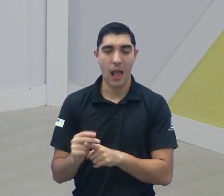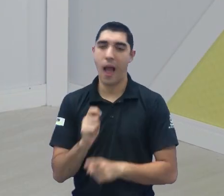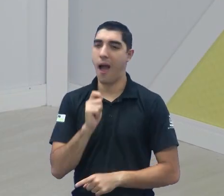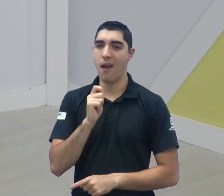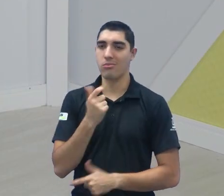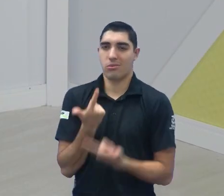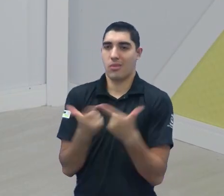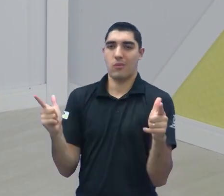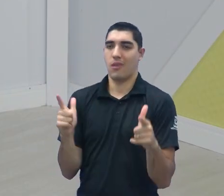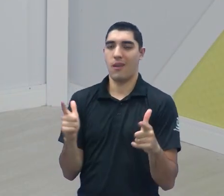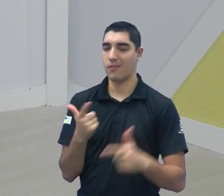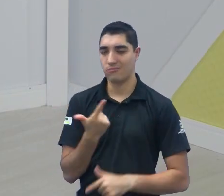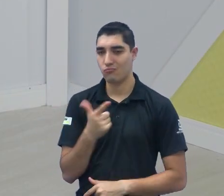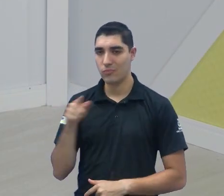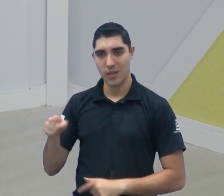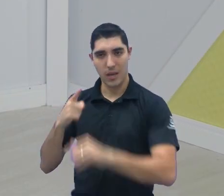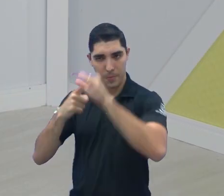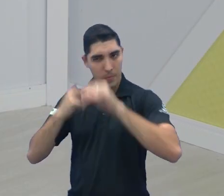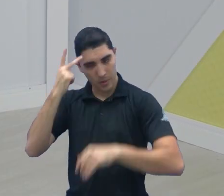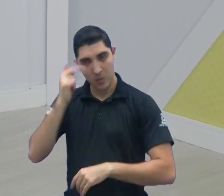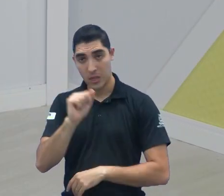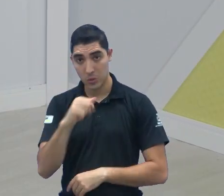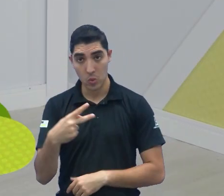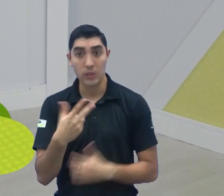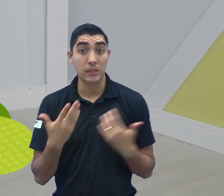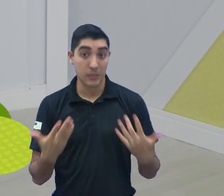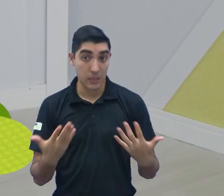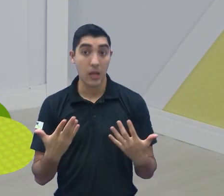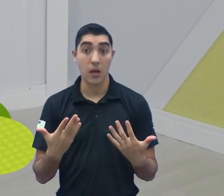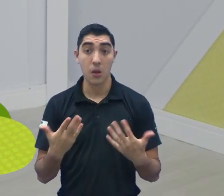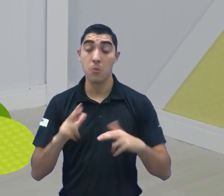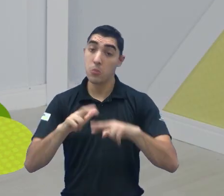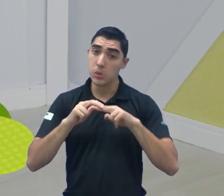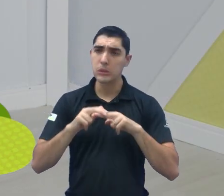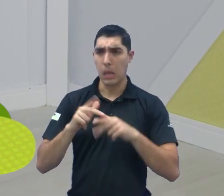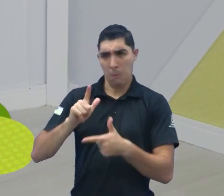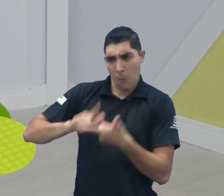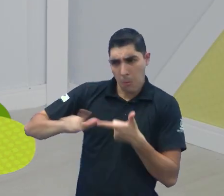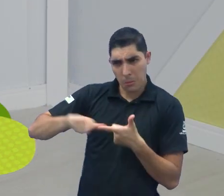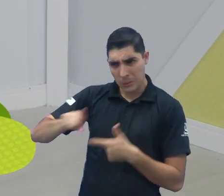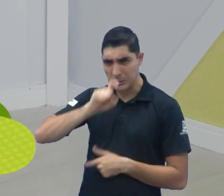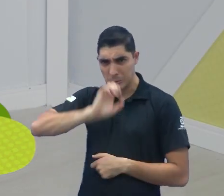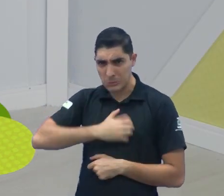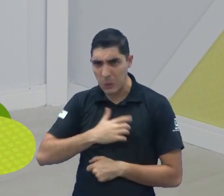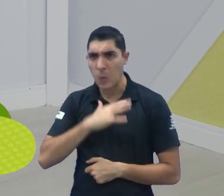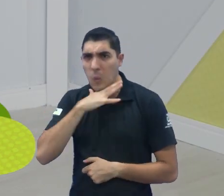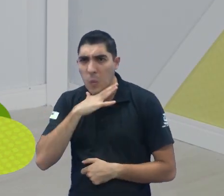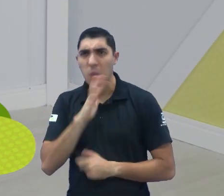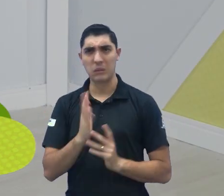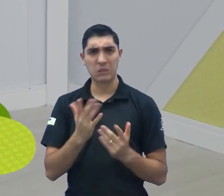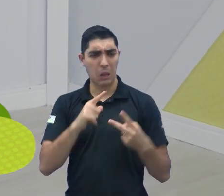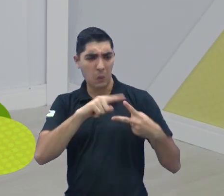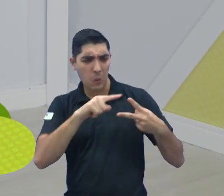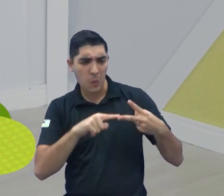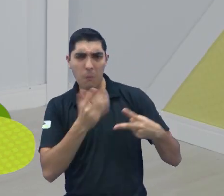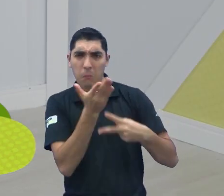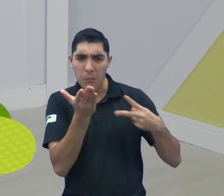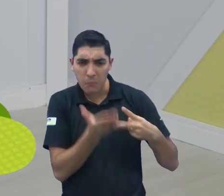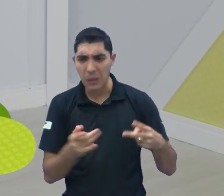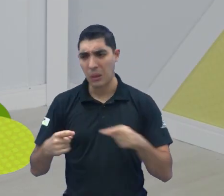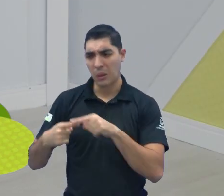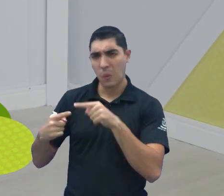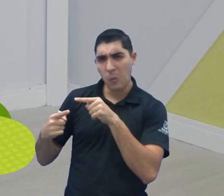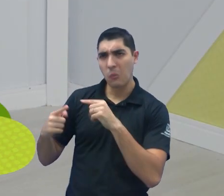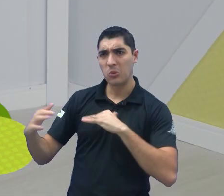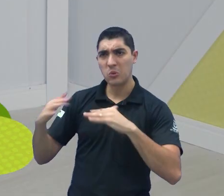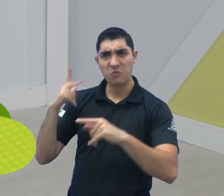de pontuação está tudo em aberto, não tem nenhum problema ainda em relação ao São José. O problema maior do São José realmente é a questão do futebol